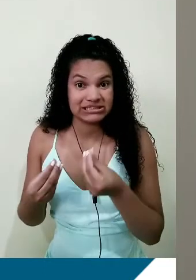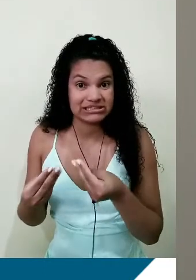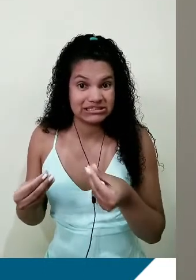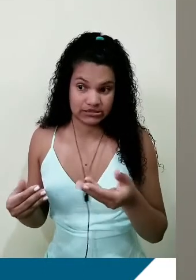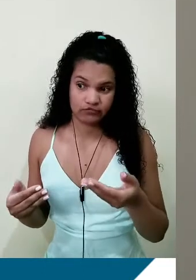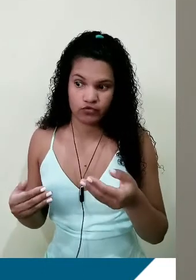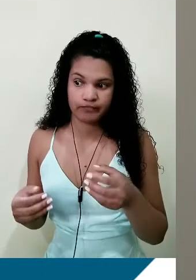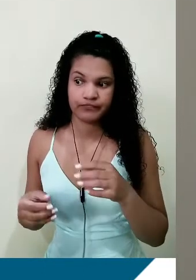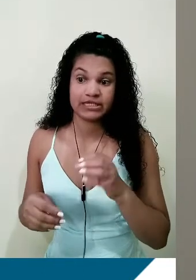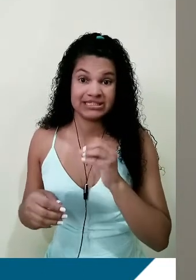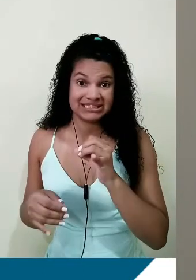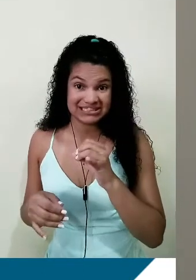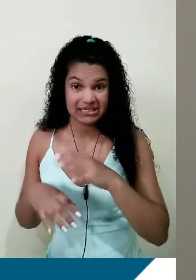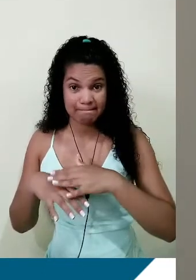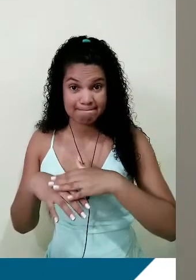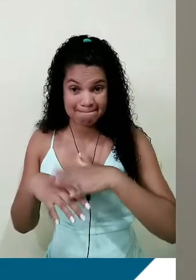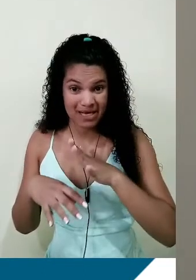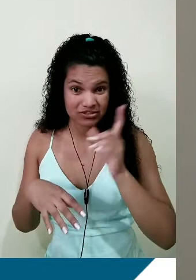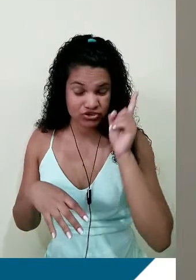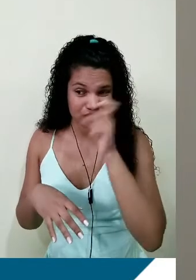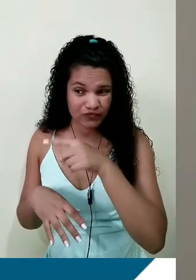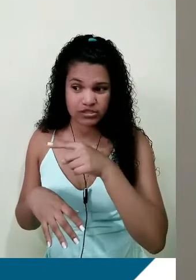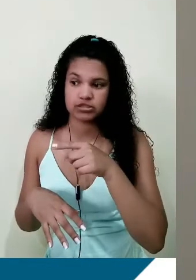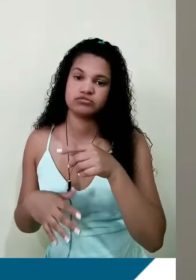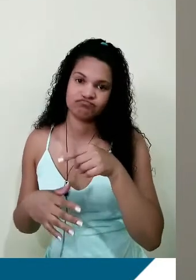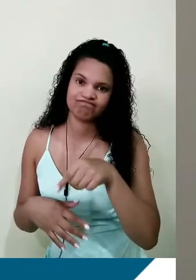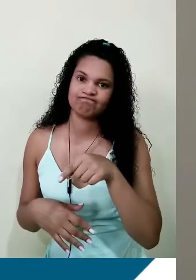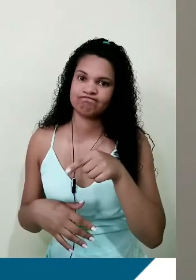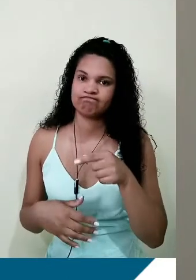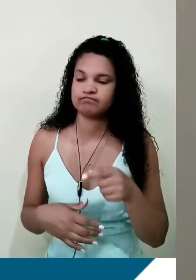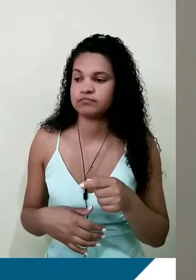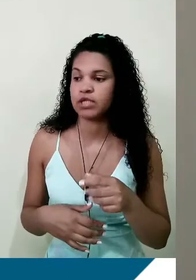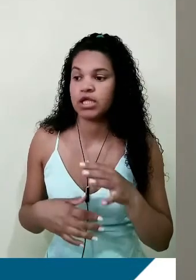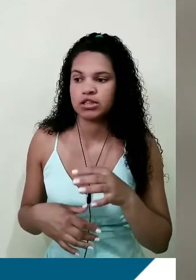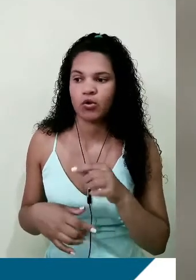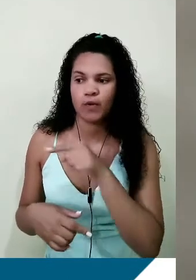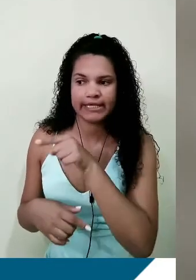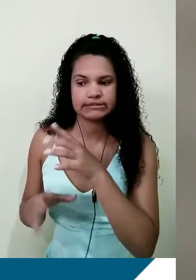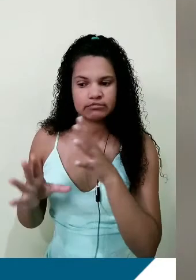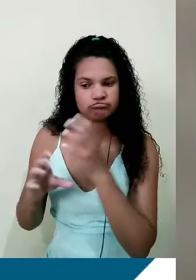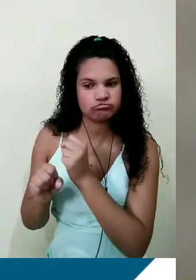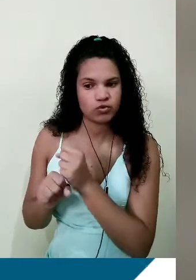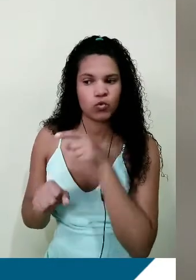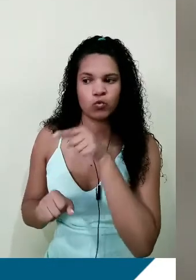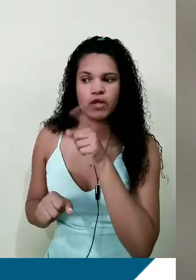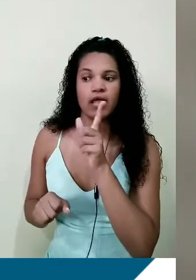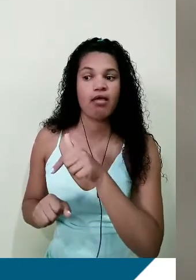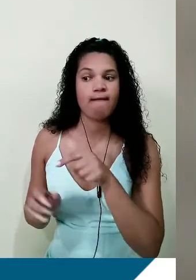difícil variar a temperatura. Então, esta equação aqui é a equação do